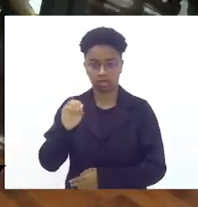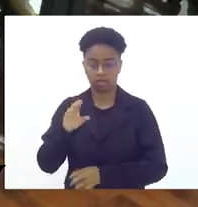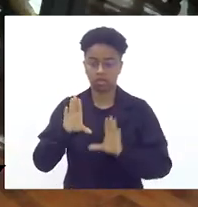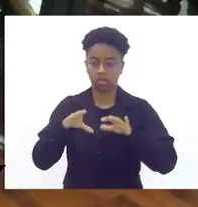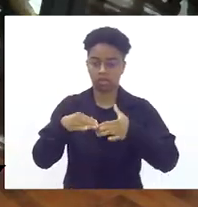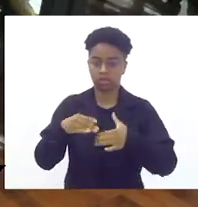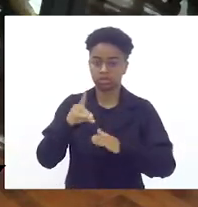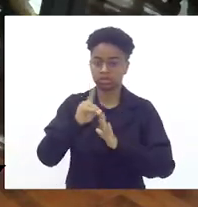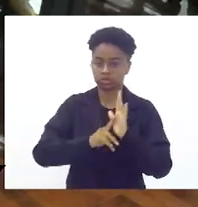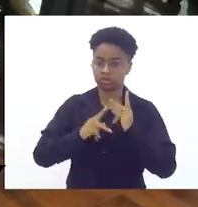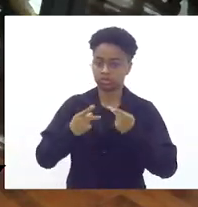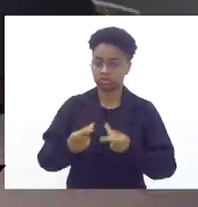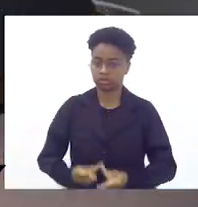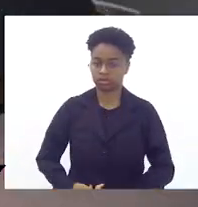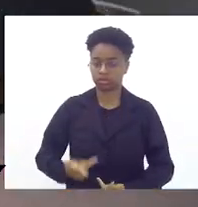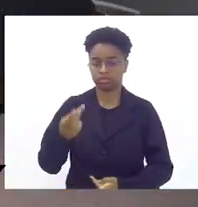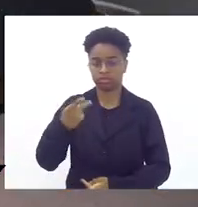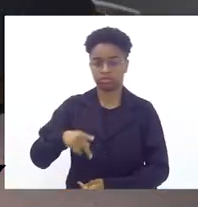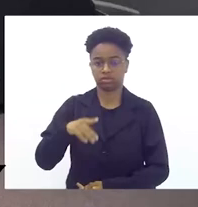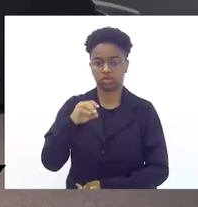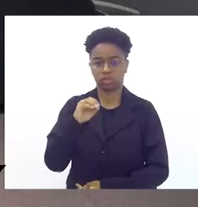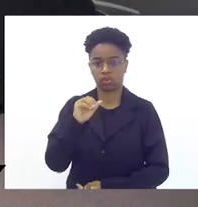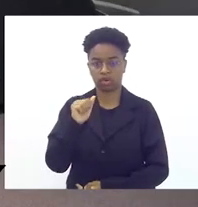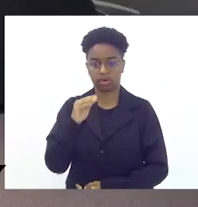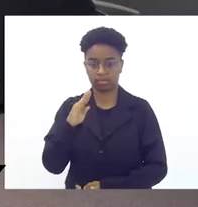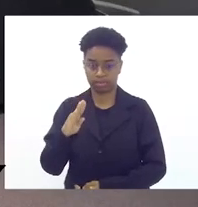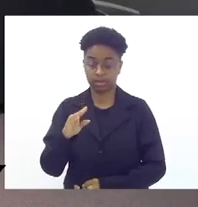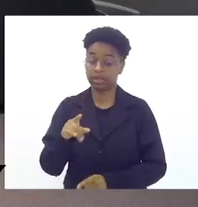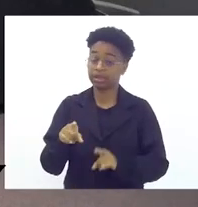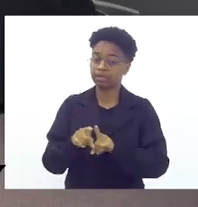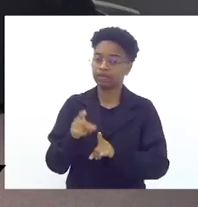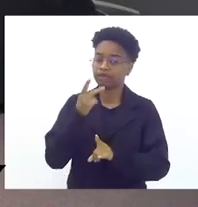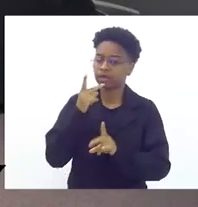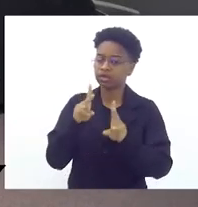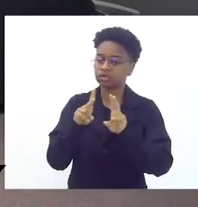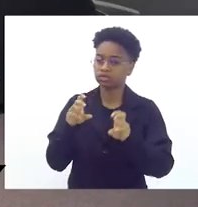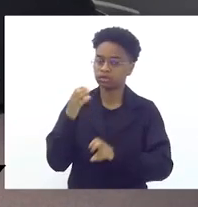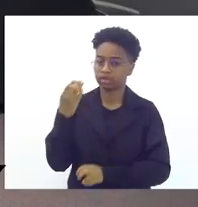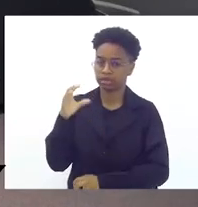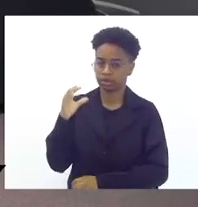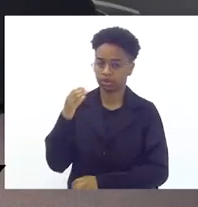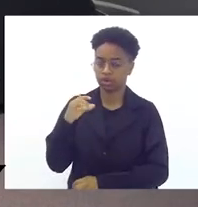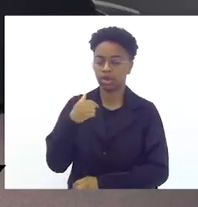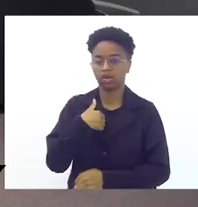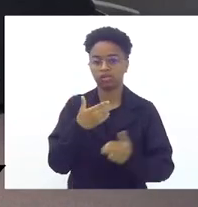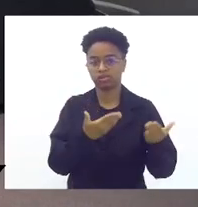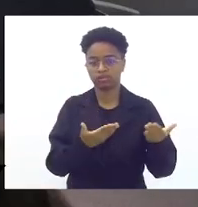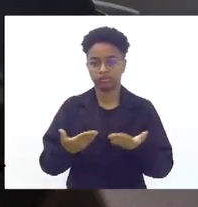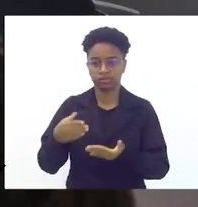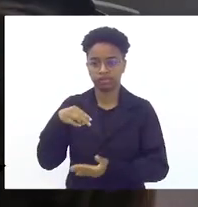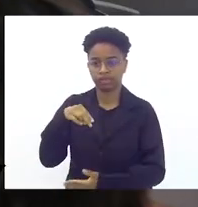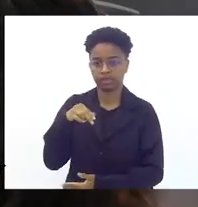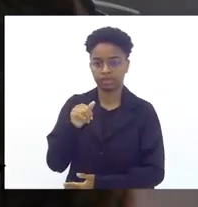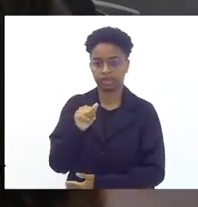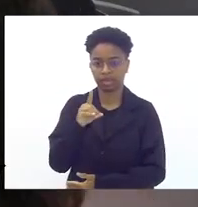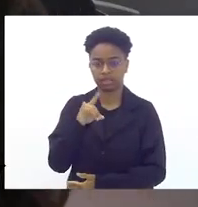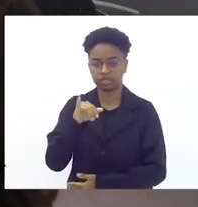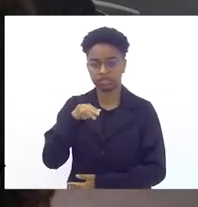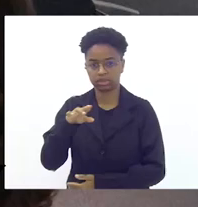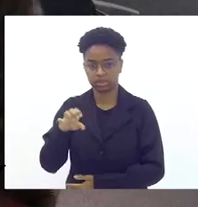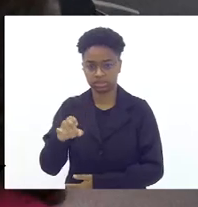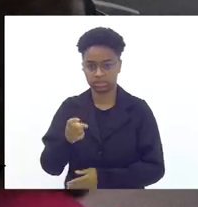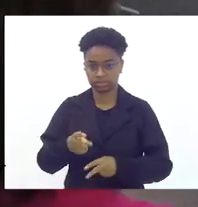de Direitos Humanos da OAB é por falar em Niterói eu chamo aqui a nossa companheira na Jane Borges para compor a mesa